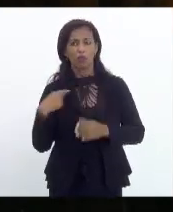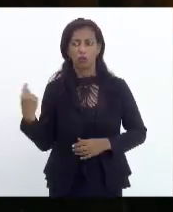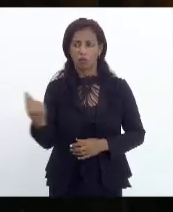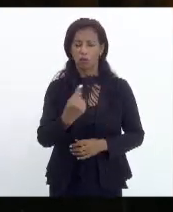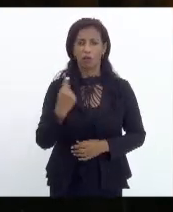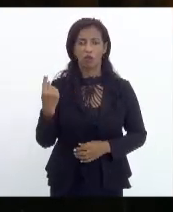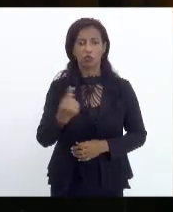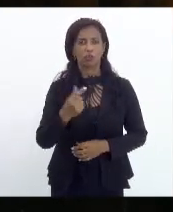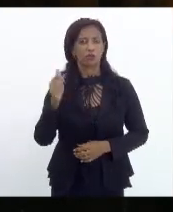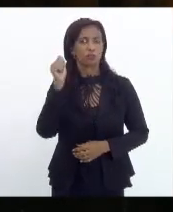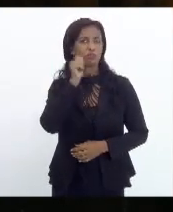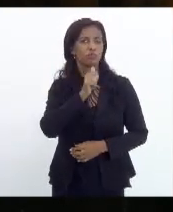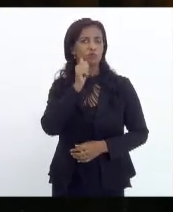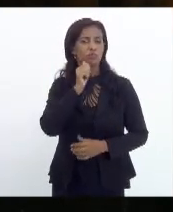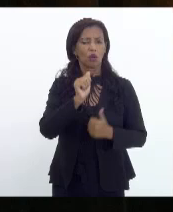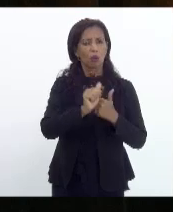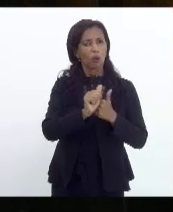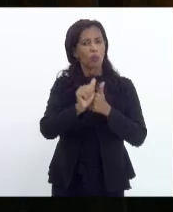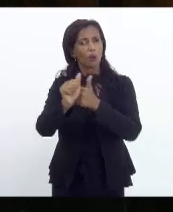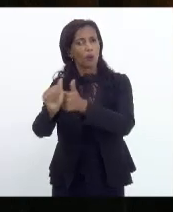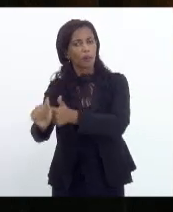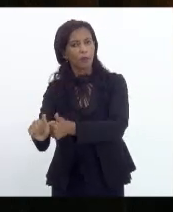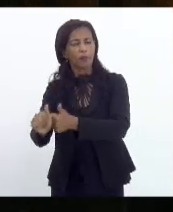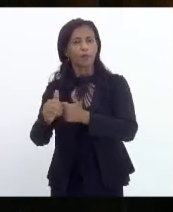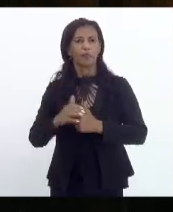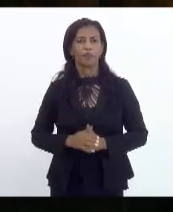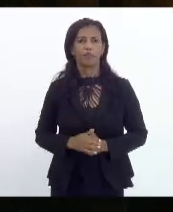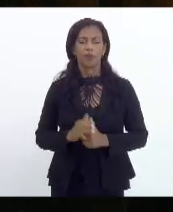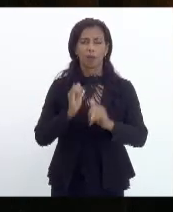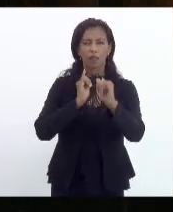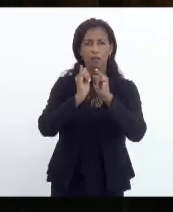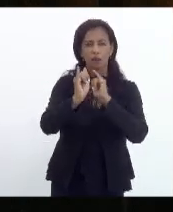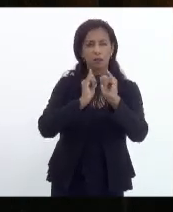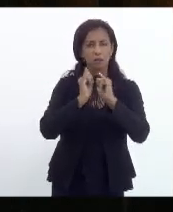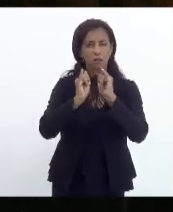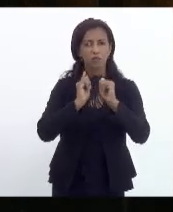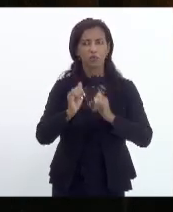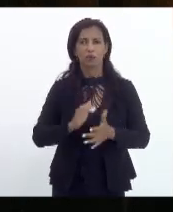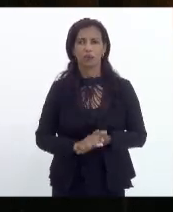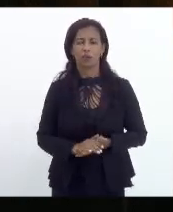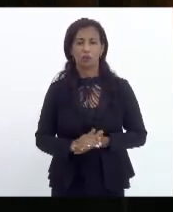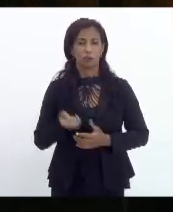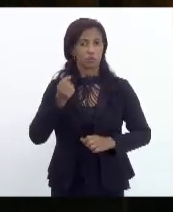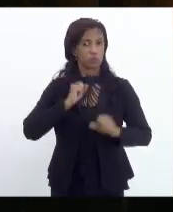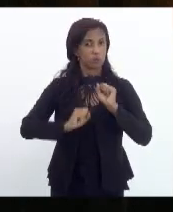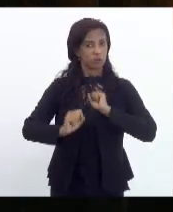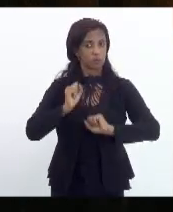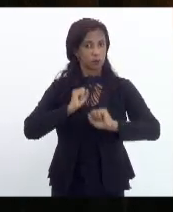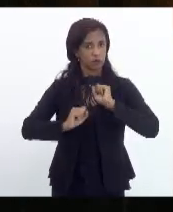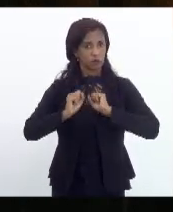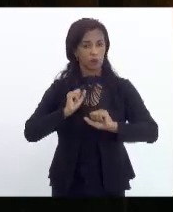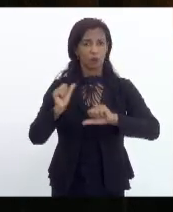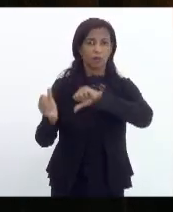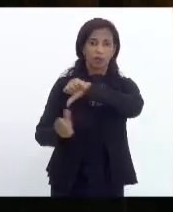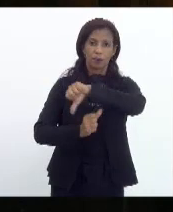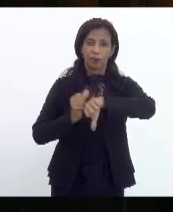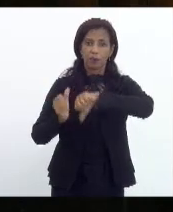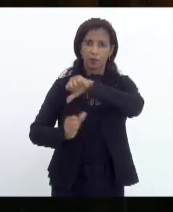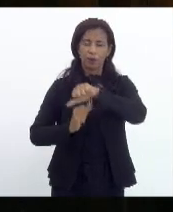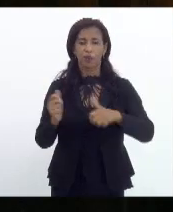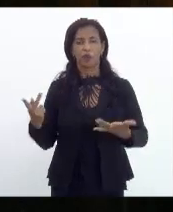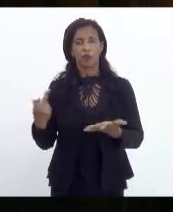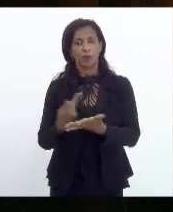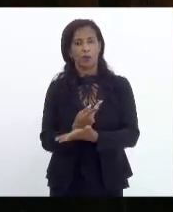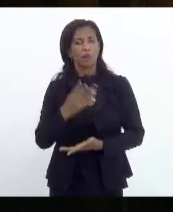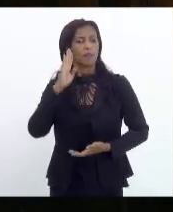mulheres estamos acompanhando as notícias não é ansiosas por essas mudanças que